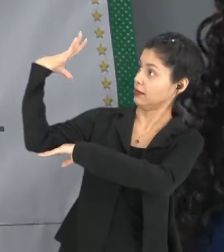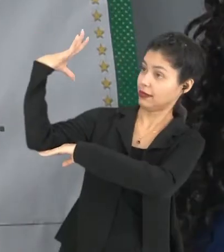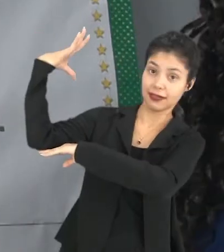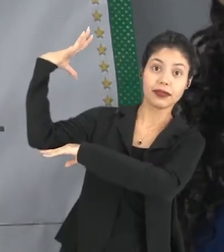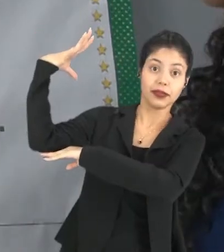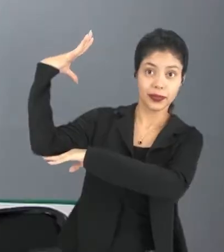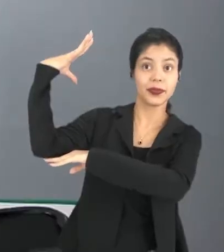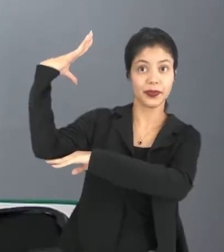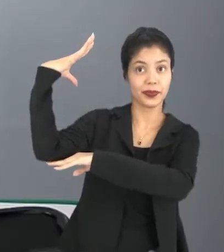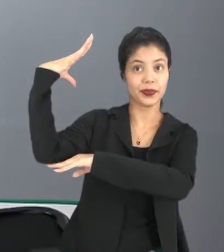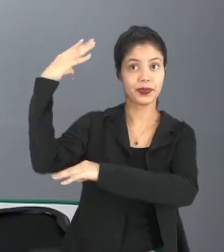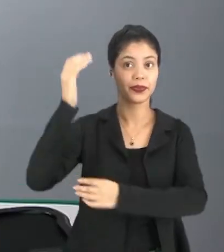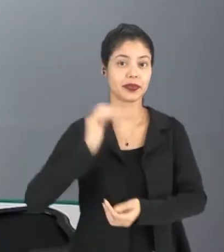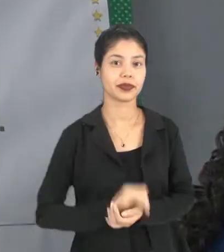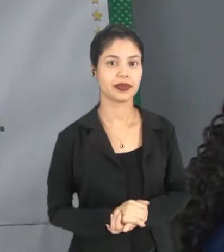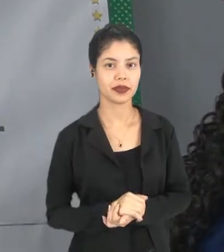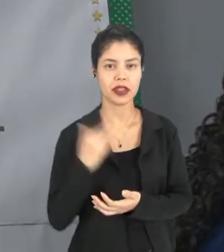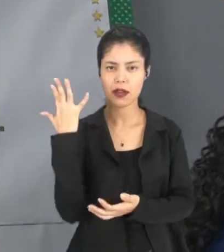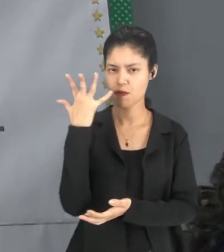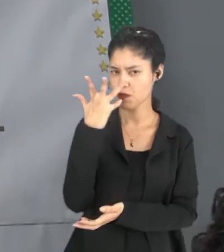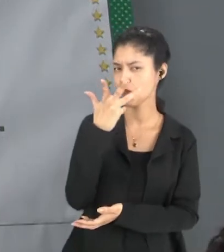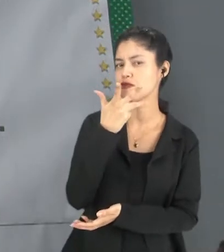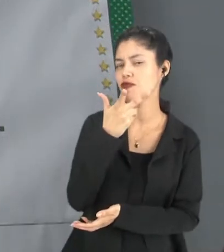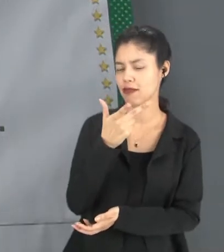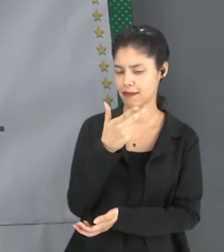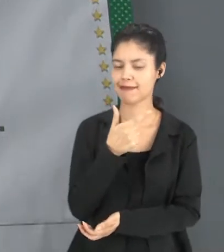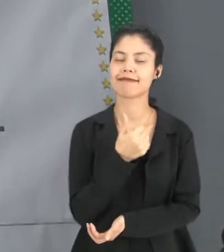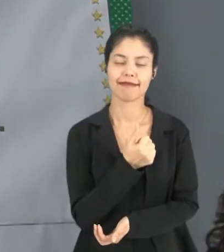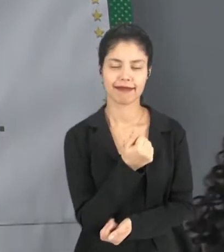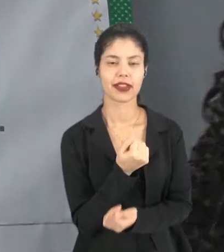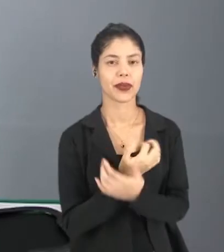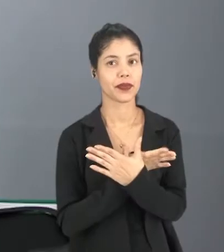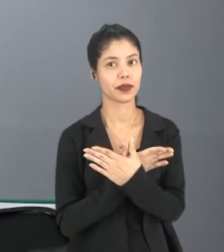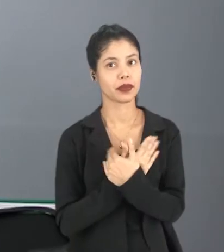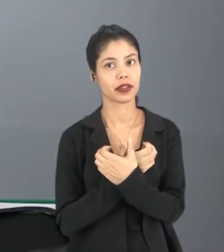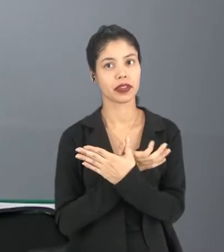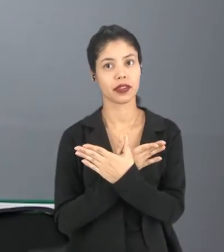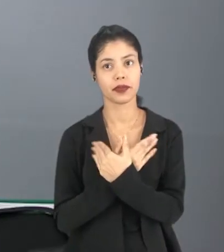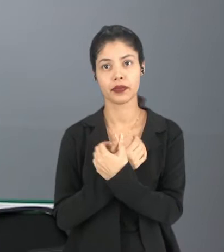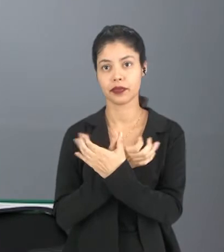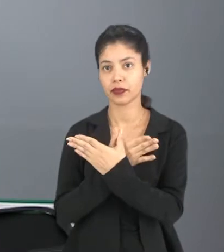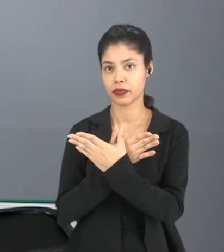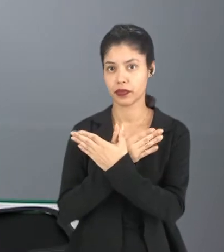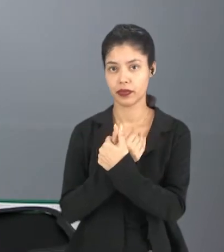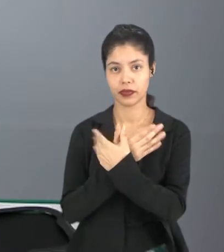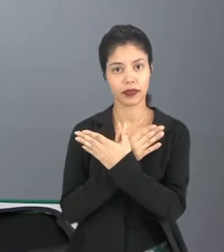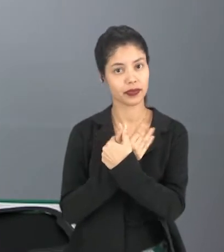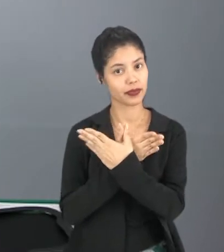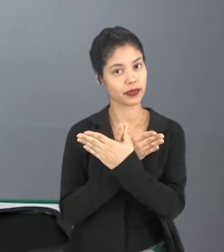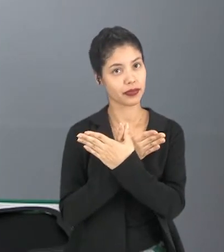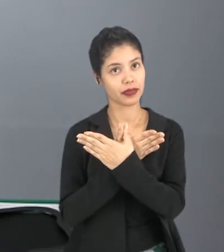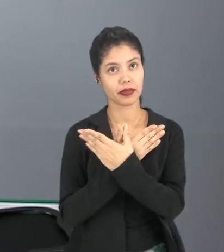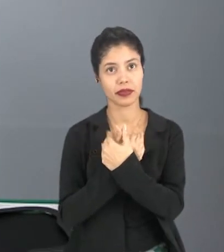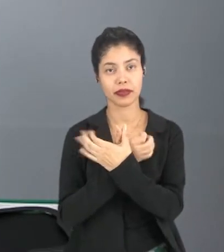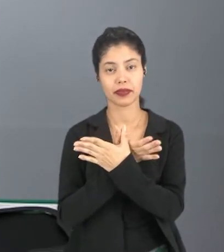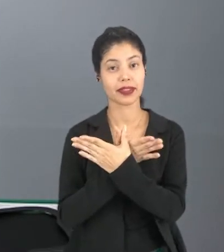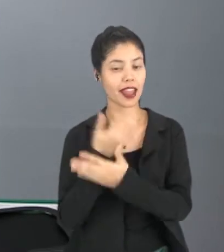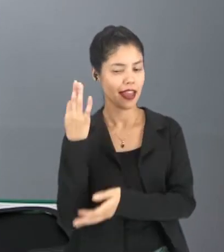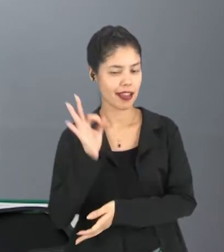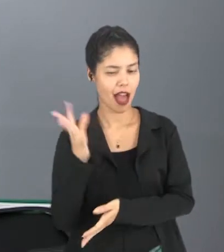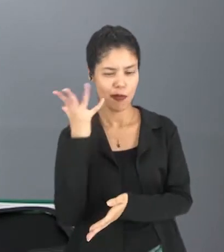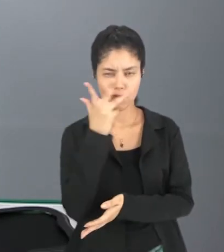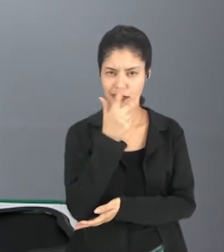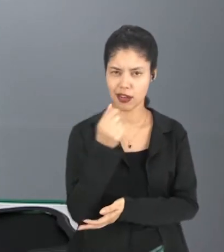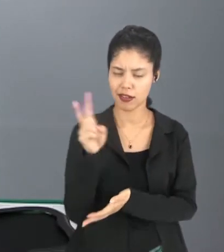luz. As belas borboletas. Que lindo de se ler, certo,